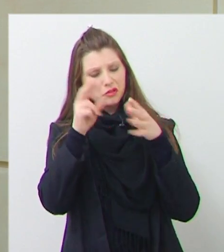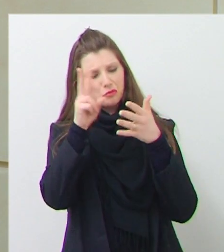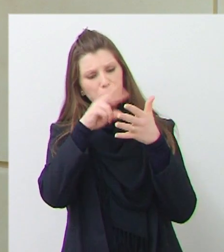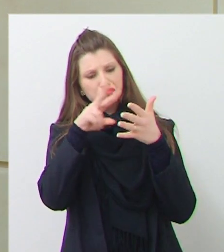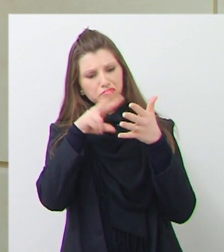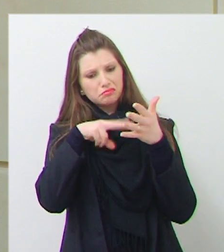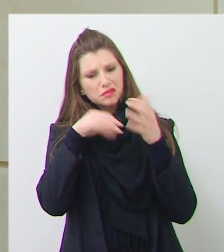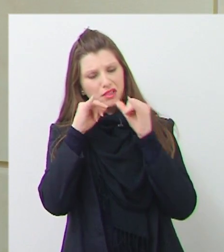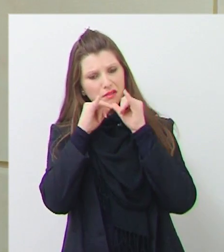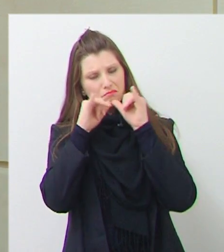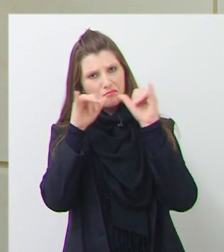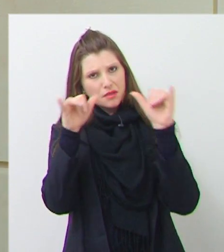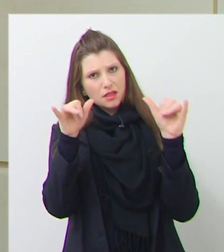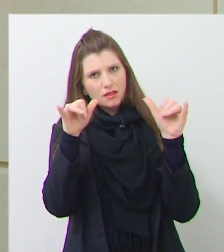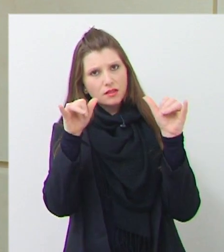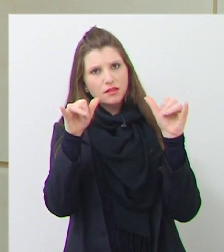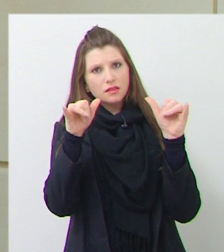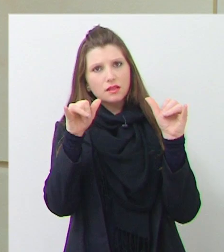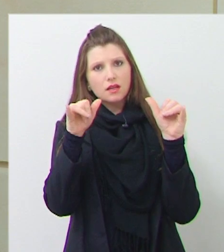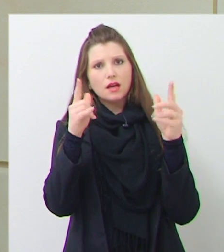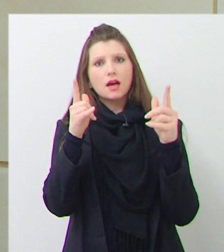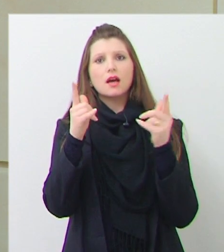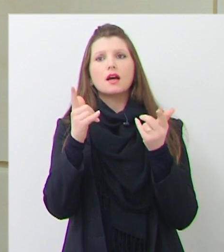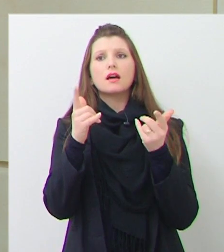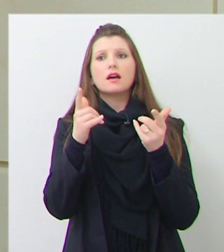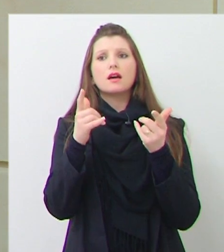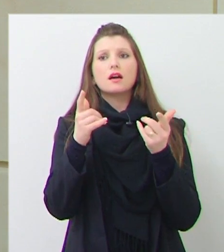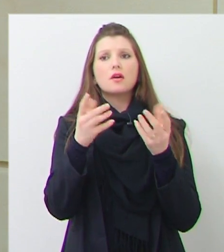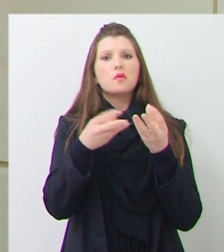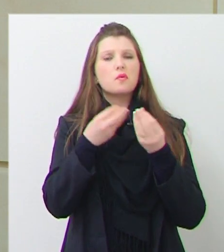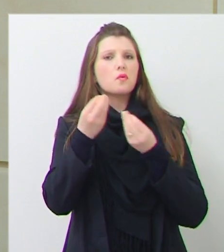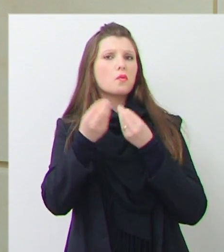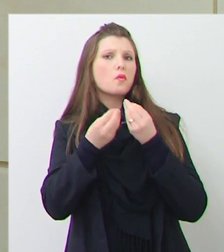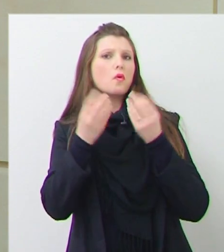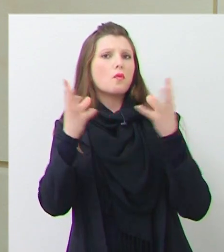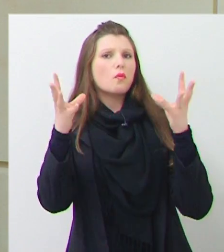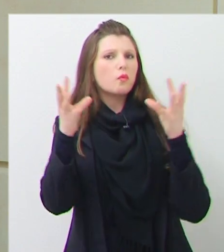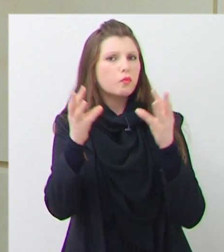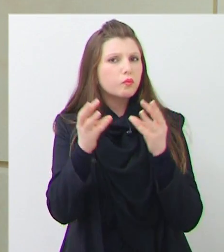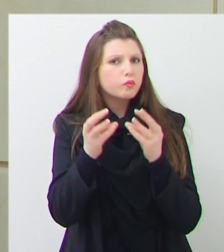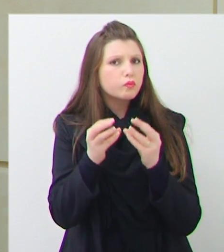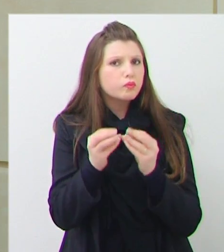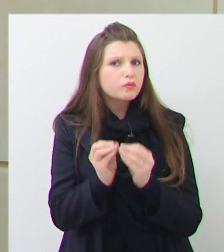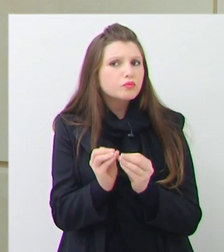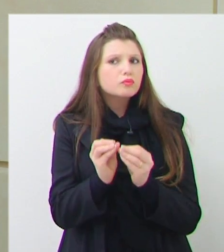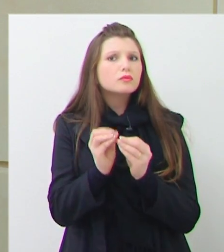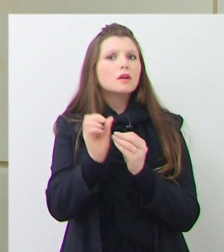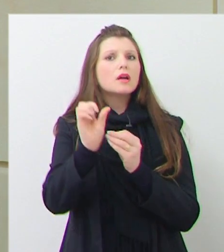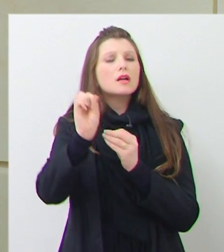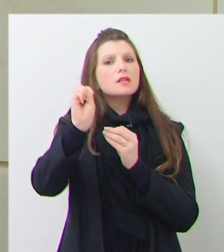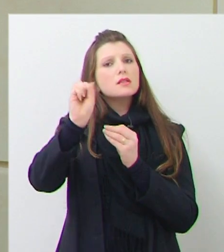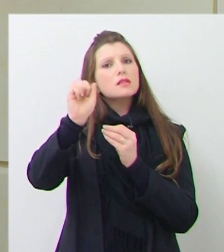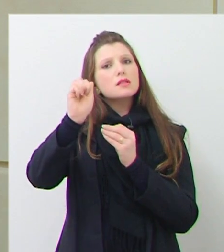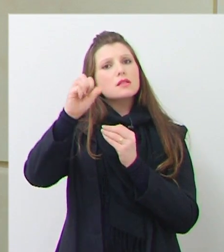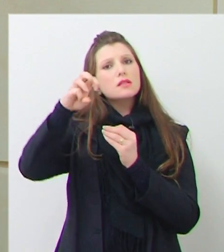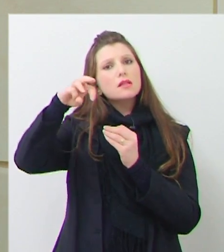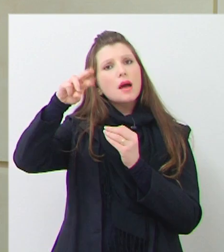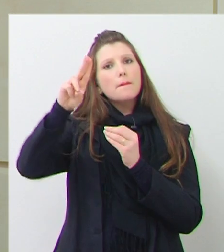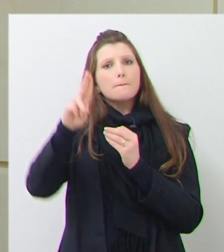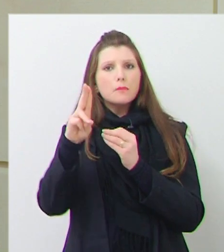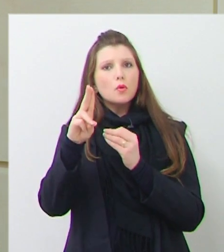imprensa a questão da ameaça de enxugar as centrais de atendimento do SAMU. Essa